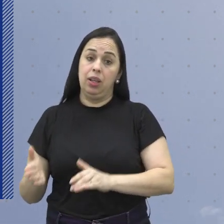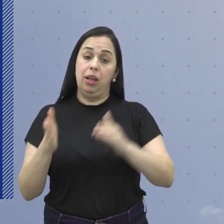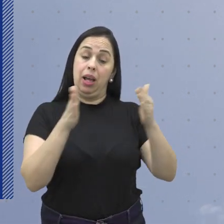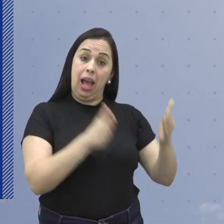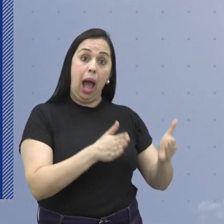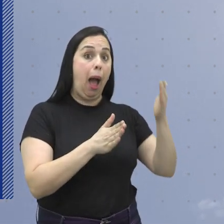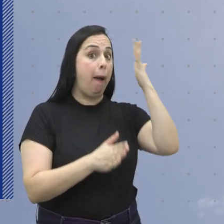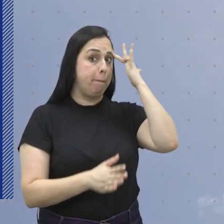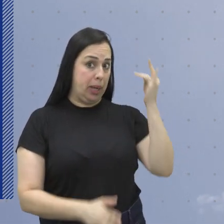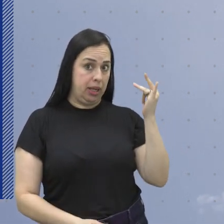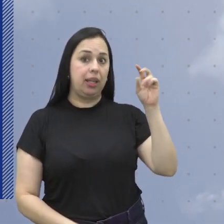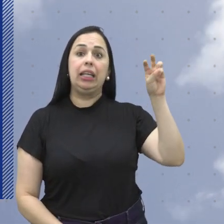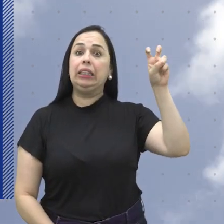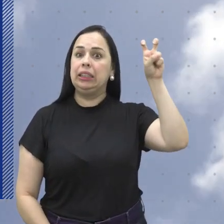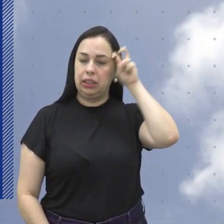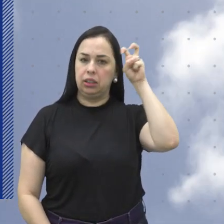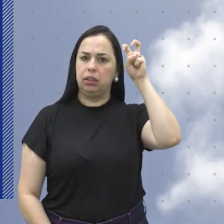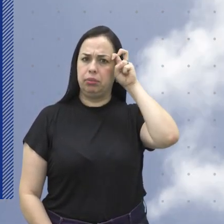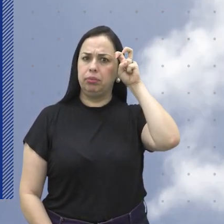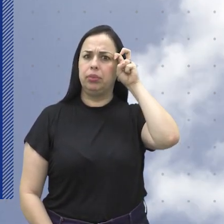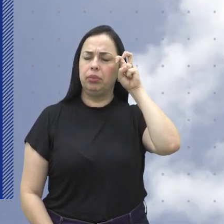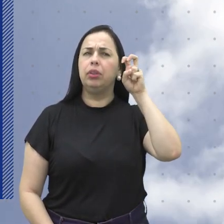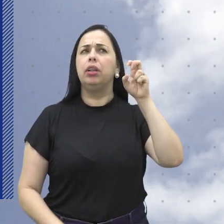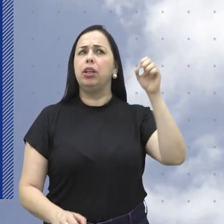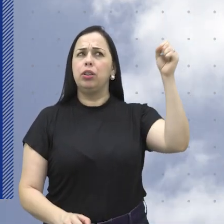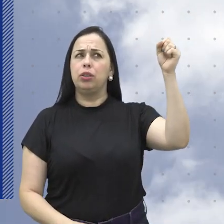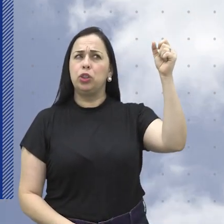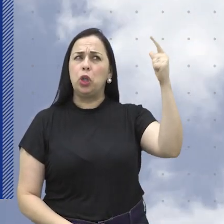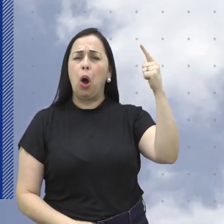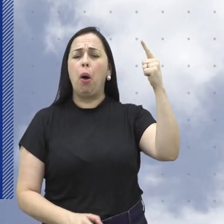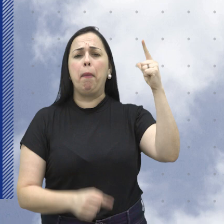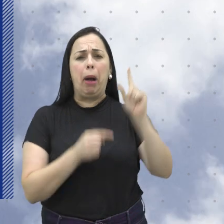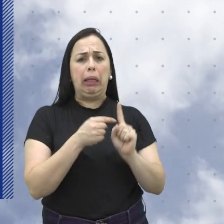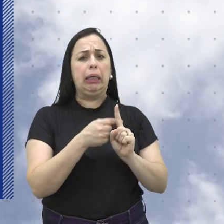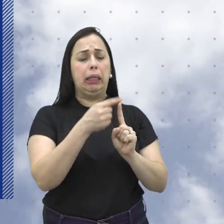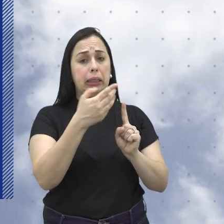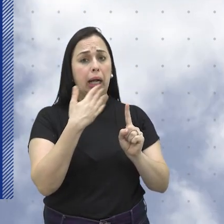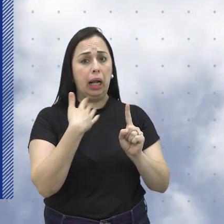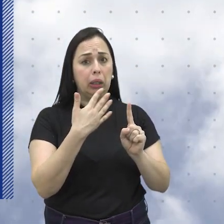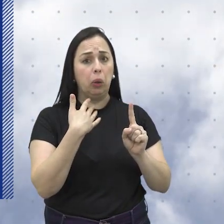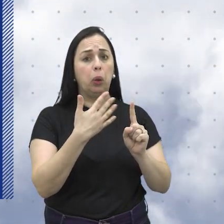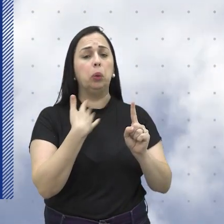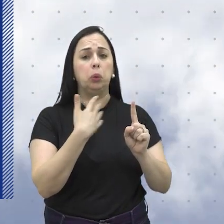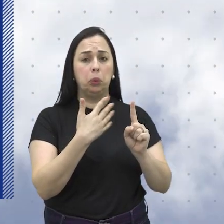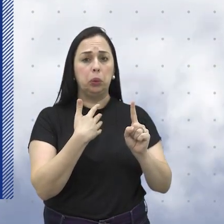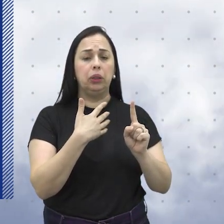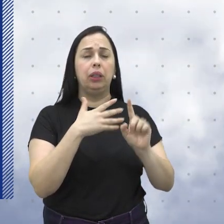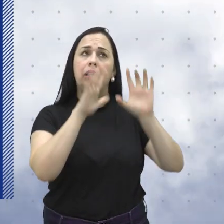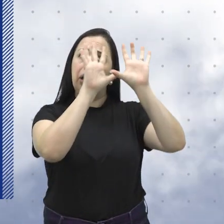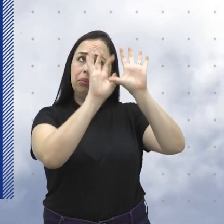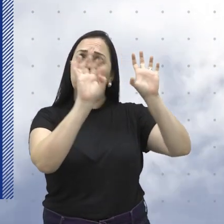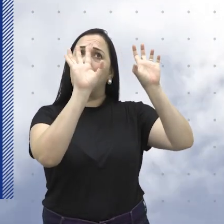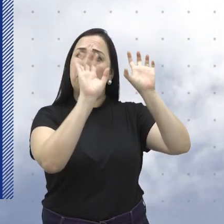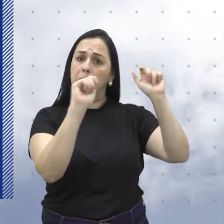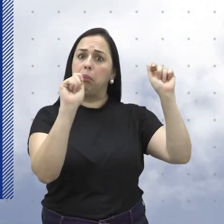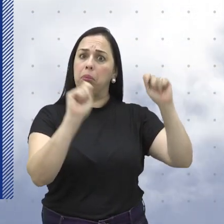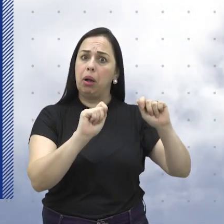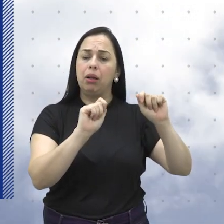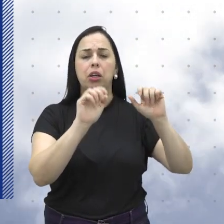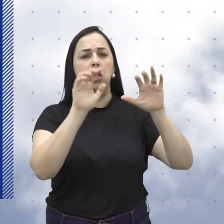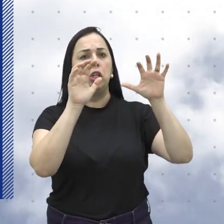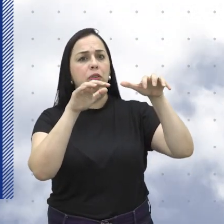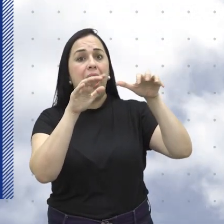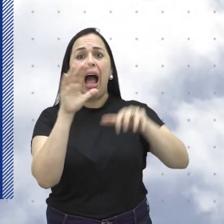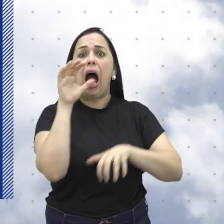21. Já amanhã, quinta-feira, o tempo promete ficar mais abafado. O sol volta a aparecer em meio às nuvens e pode